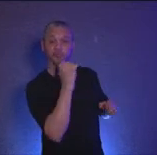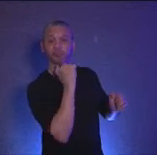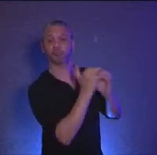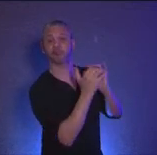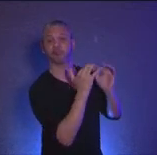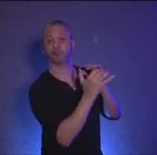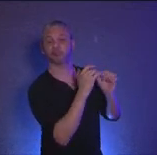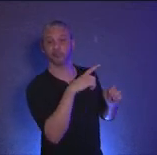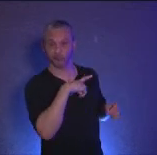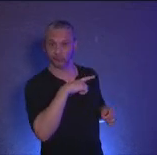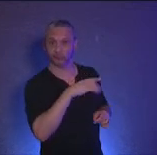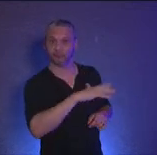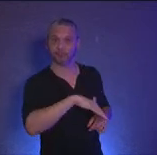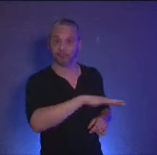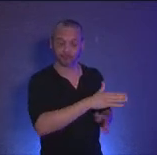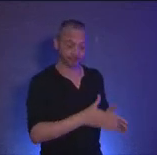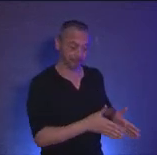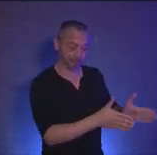E